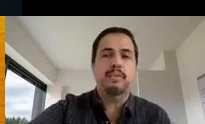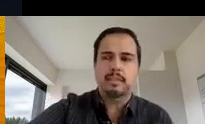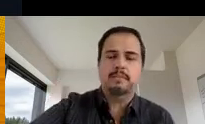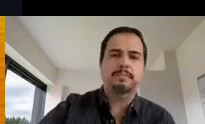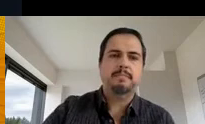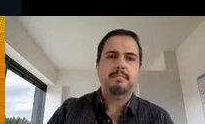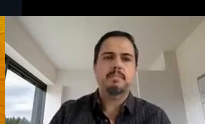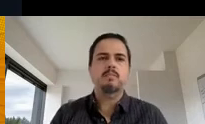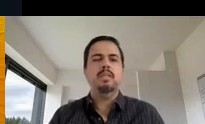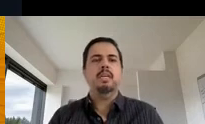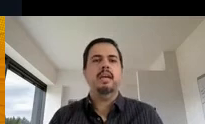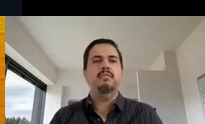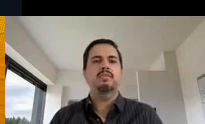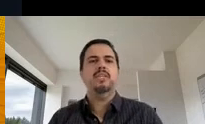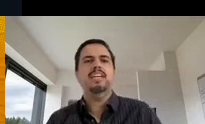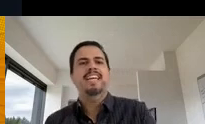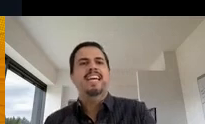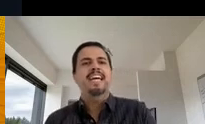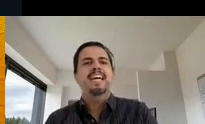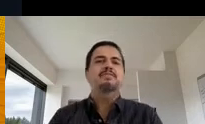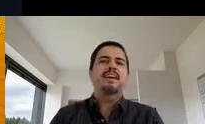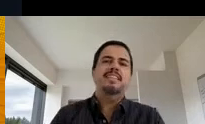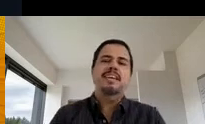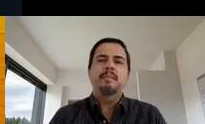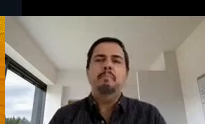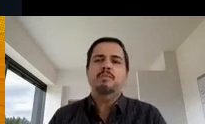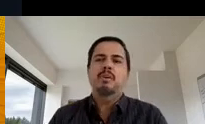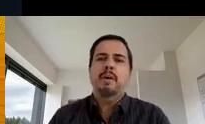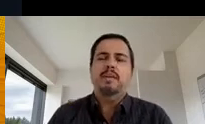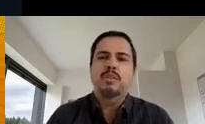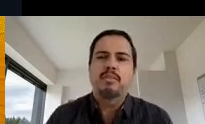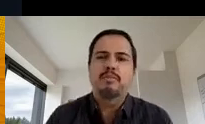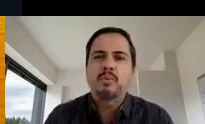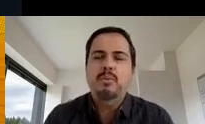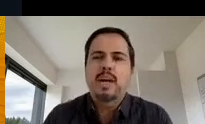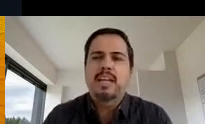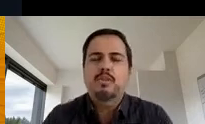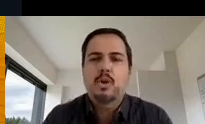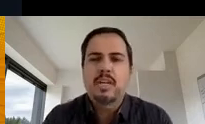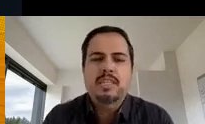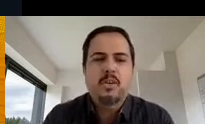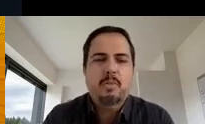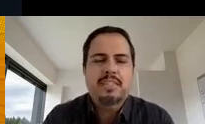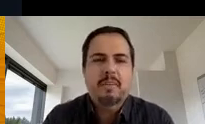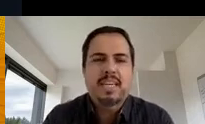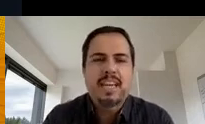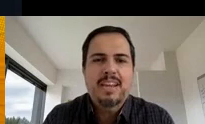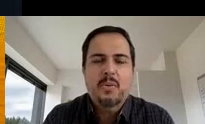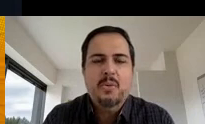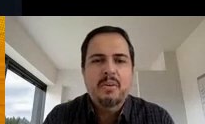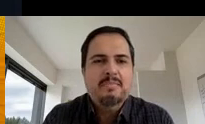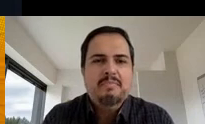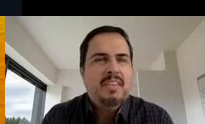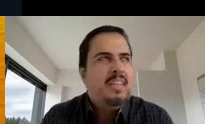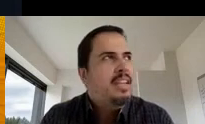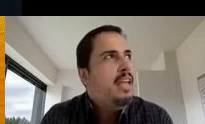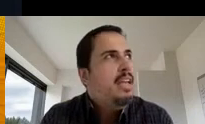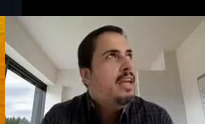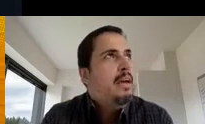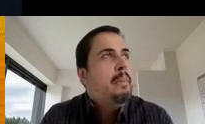que o Sebrae faz, que é você fazer passo a passo. Já viu aquela história de começar